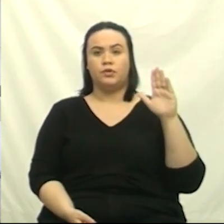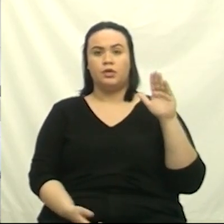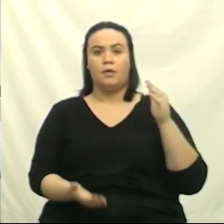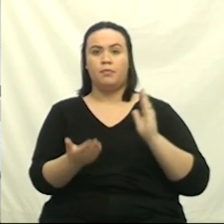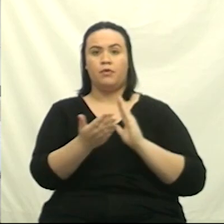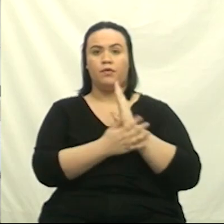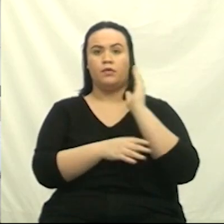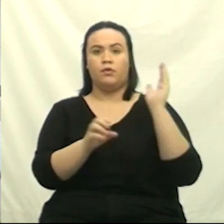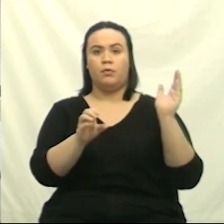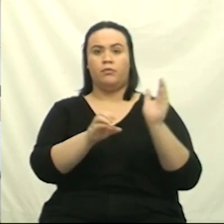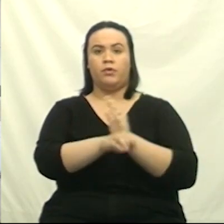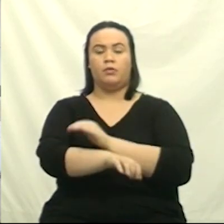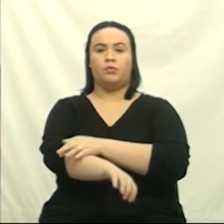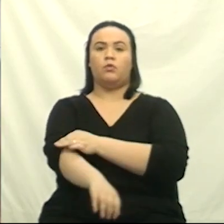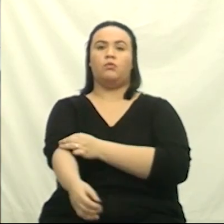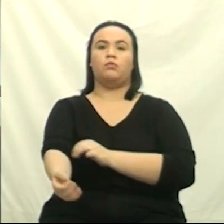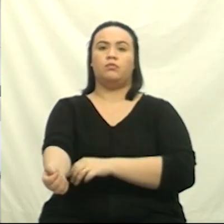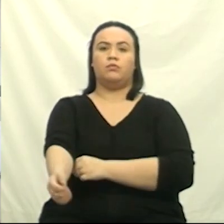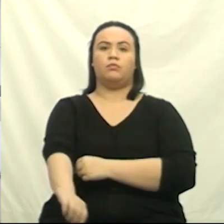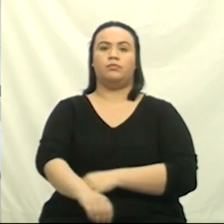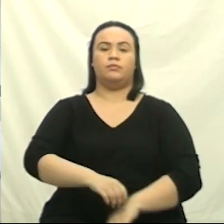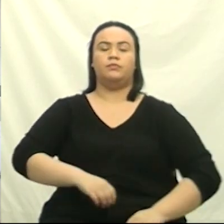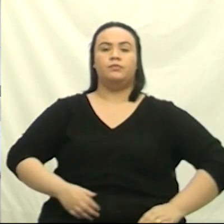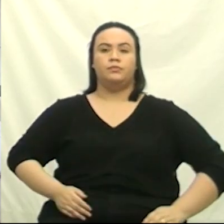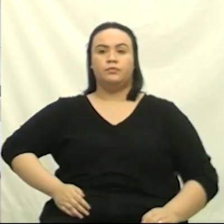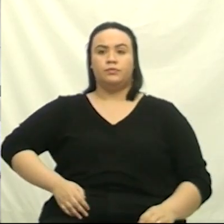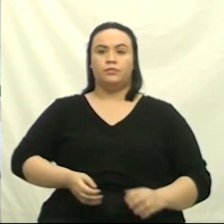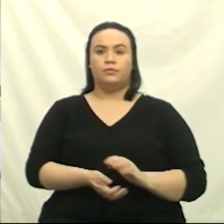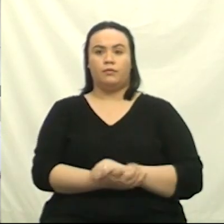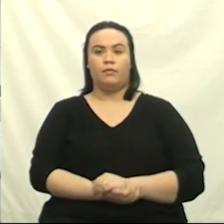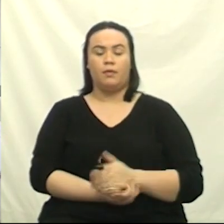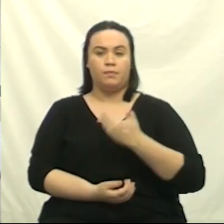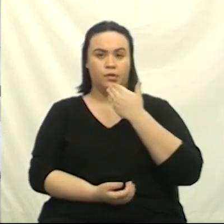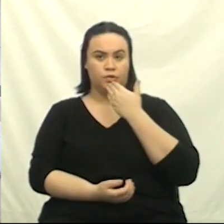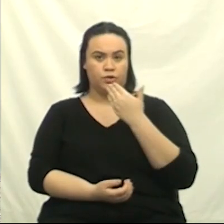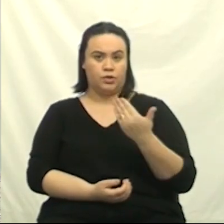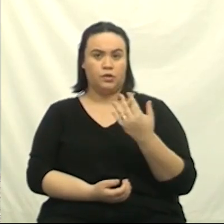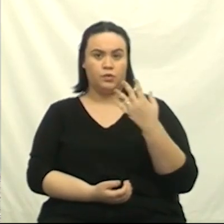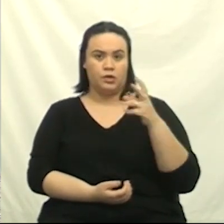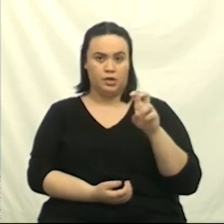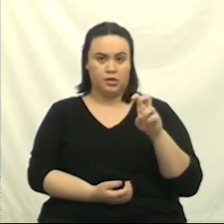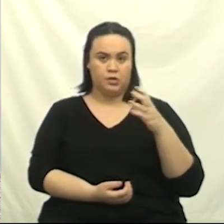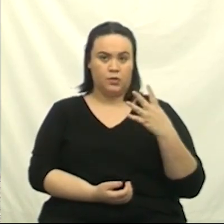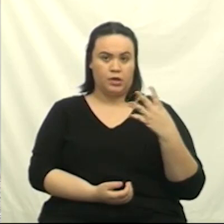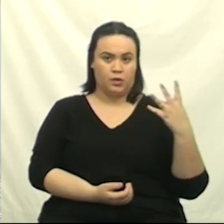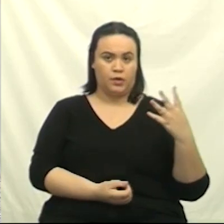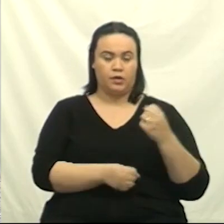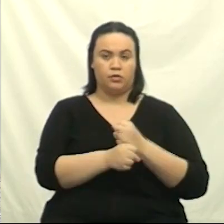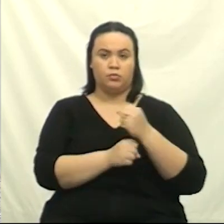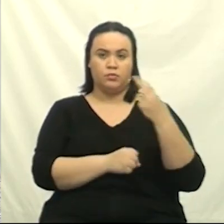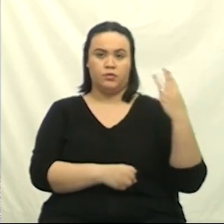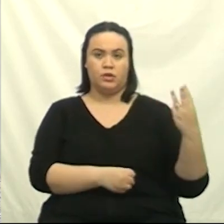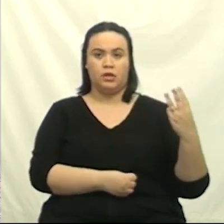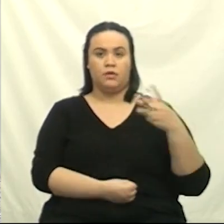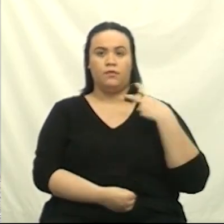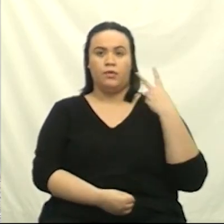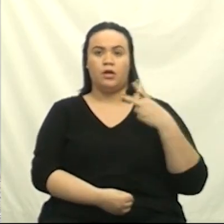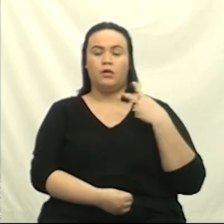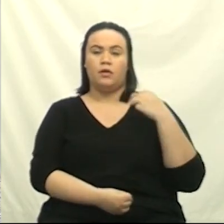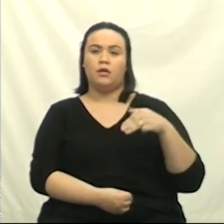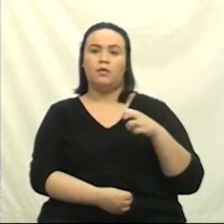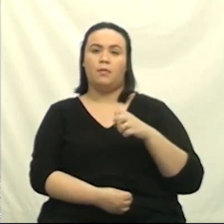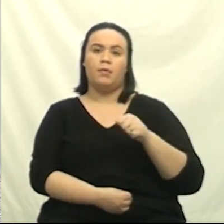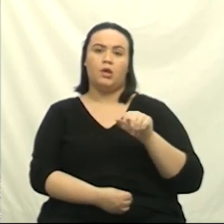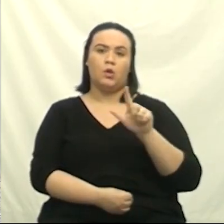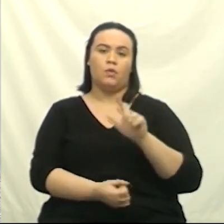manifeste requerimento foi aprovado por unanimidade requerimento 544 barra 2023 autor Manuel